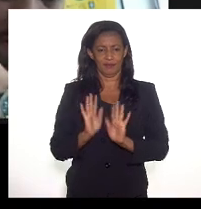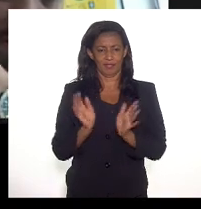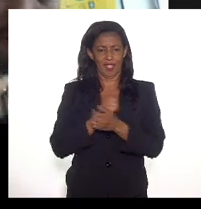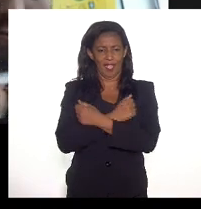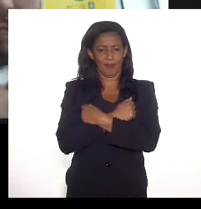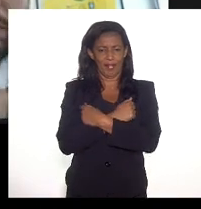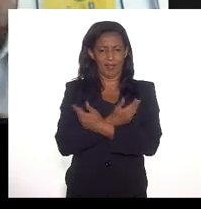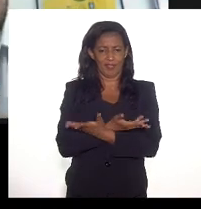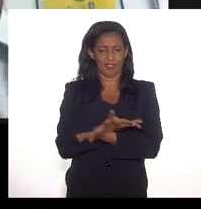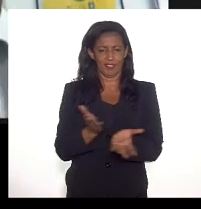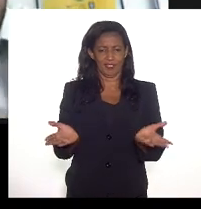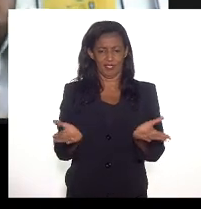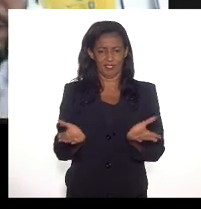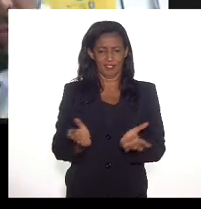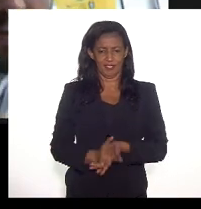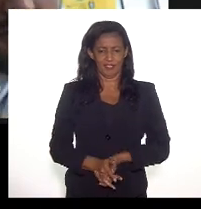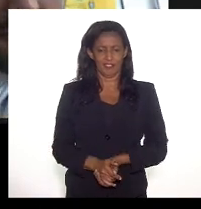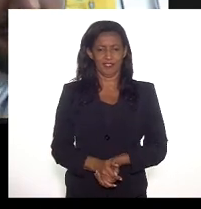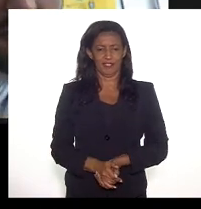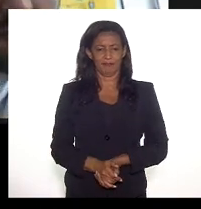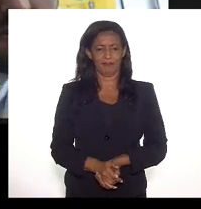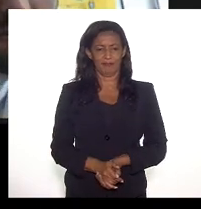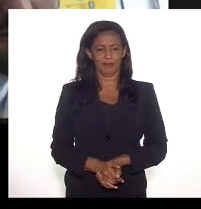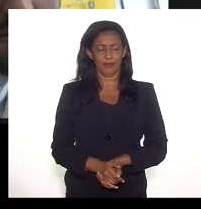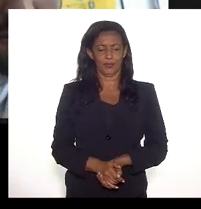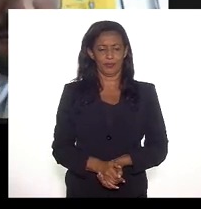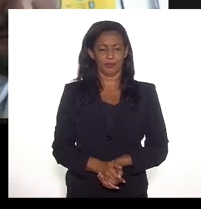Valdec, Márcio. Mônica, beijo.